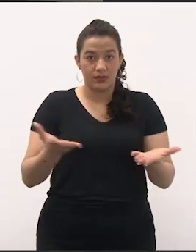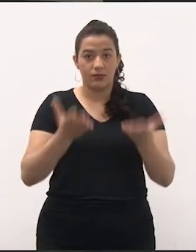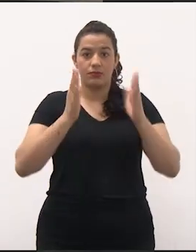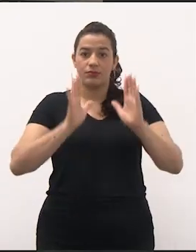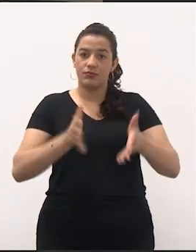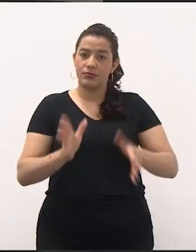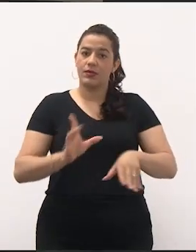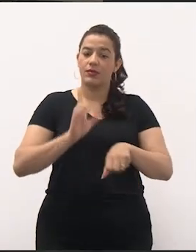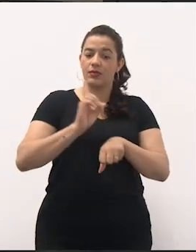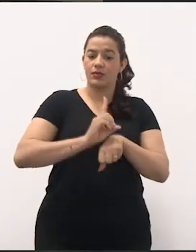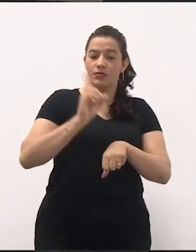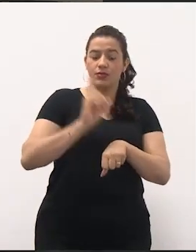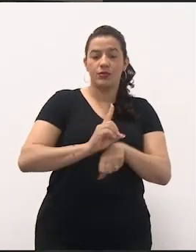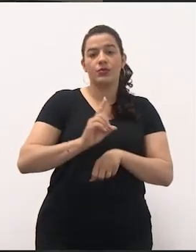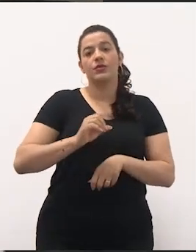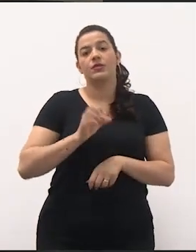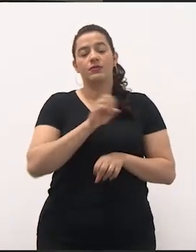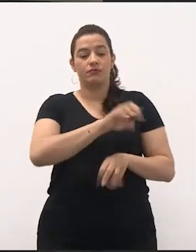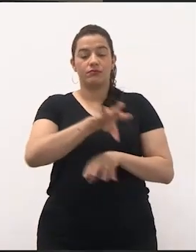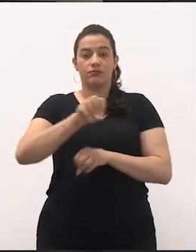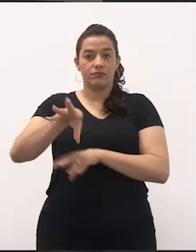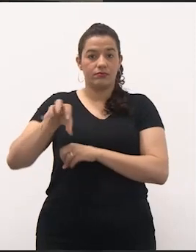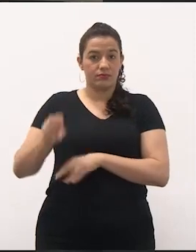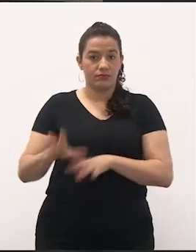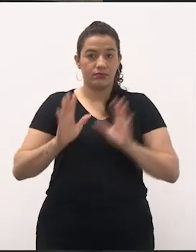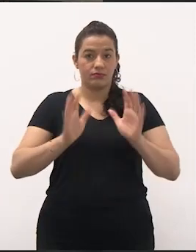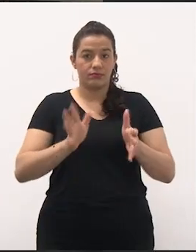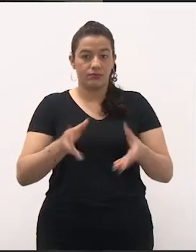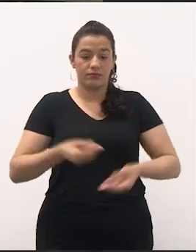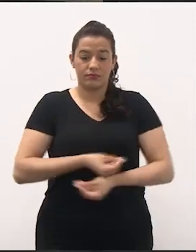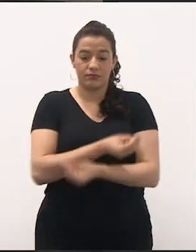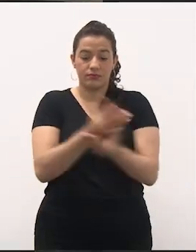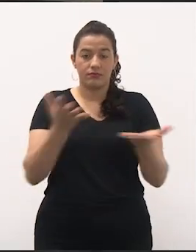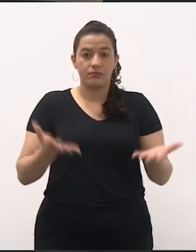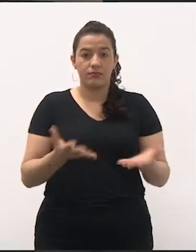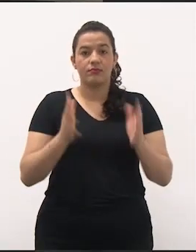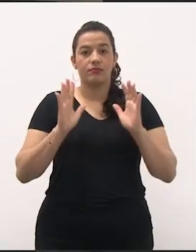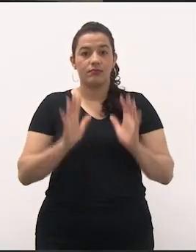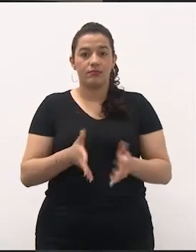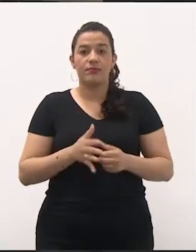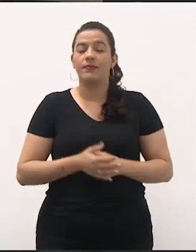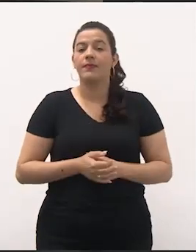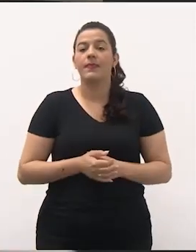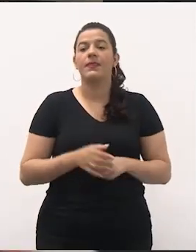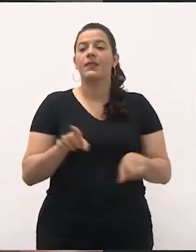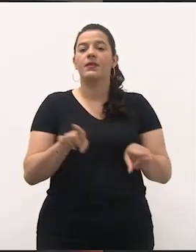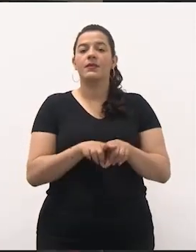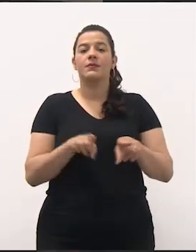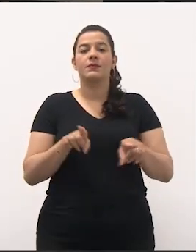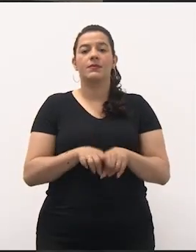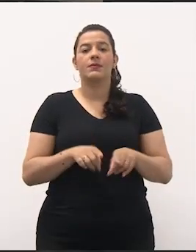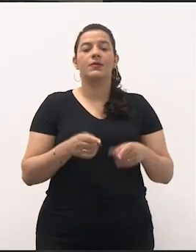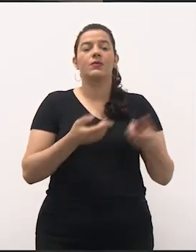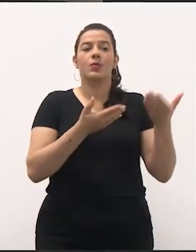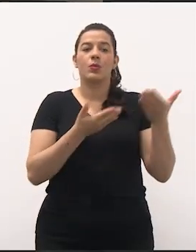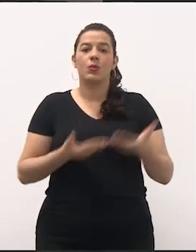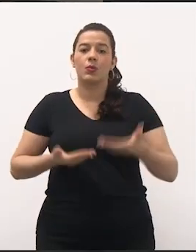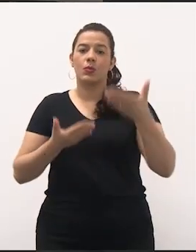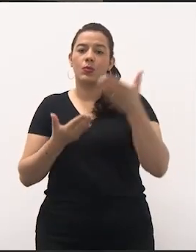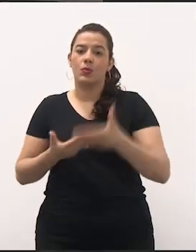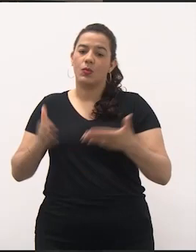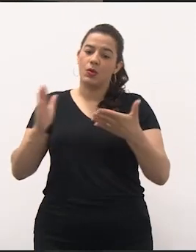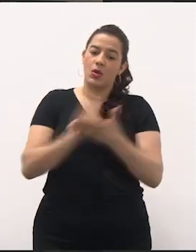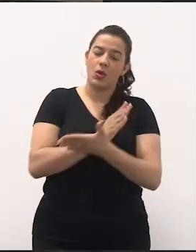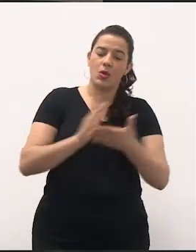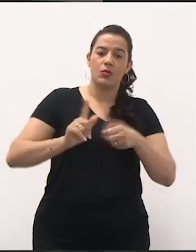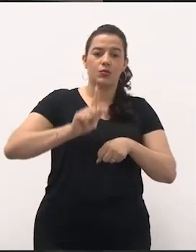diretorias de ensino. Nós colocamos à disposição nós chamamos de gestores regionais. Para quem